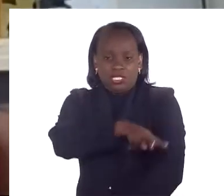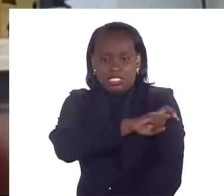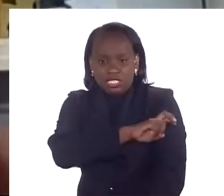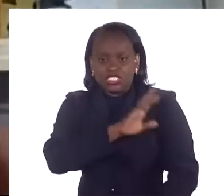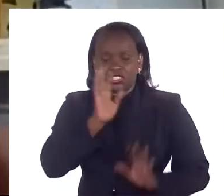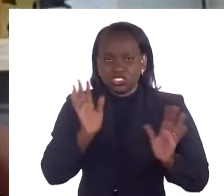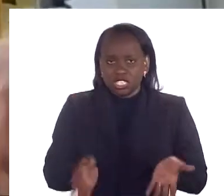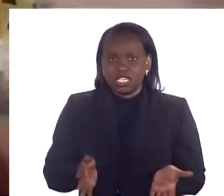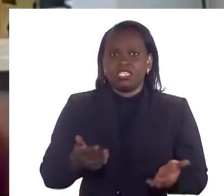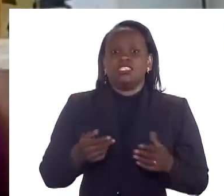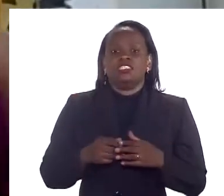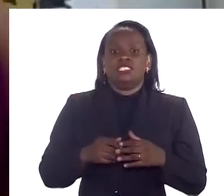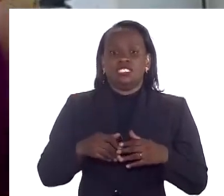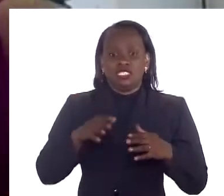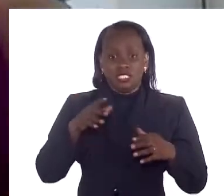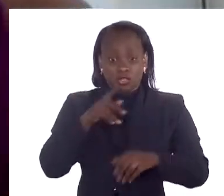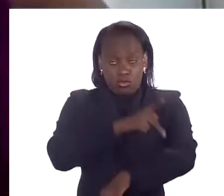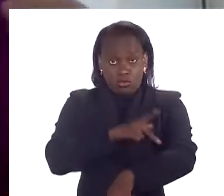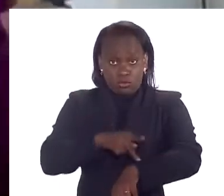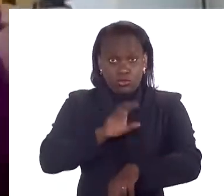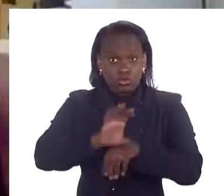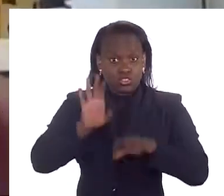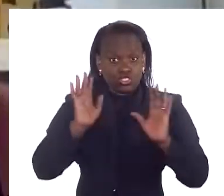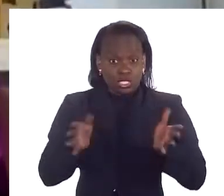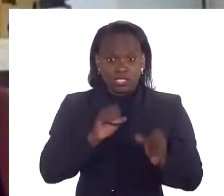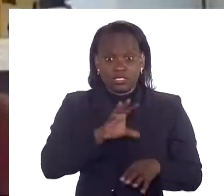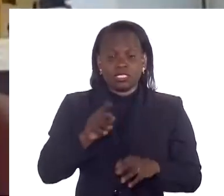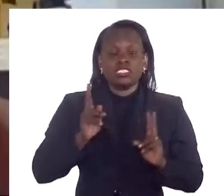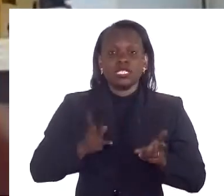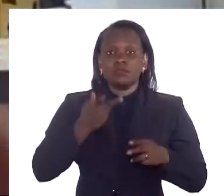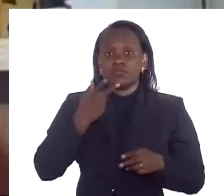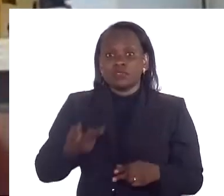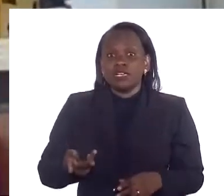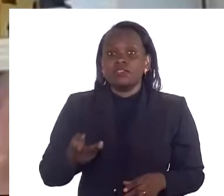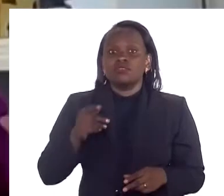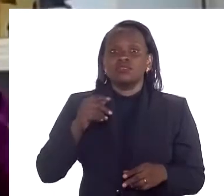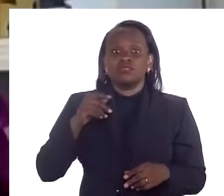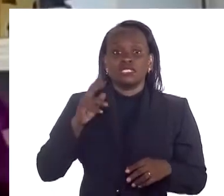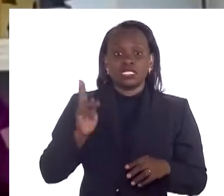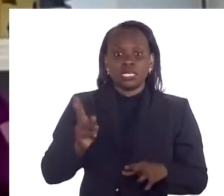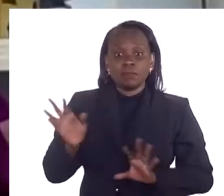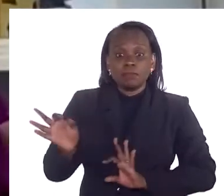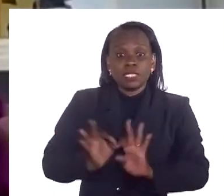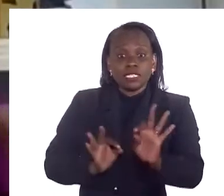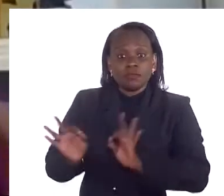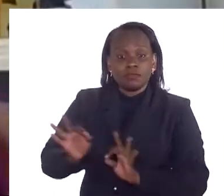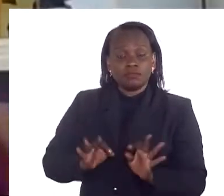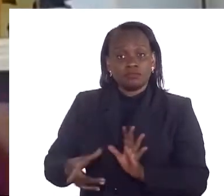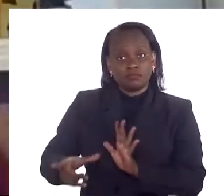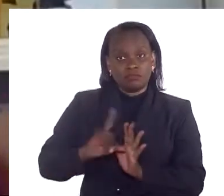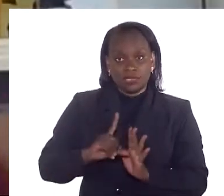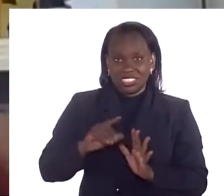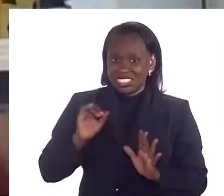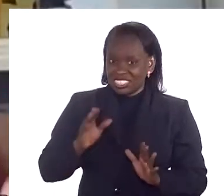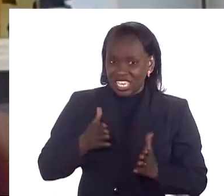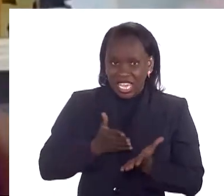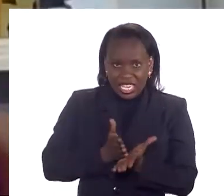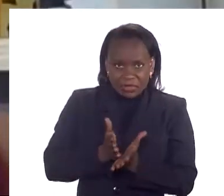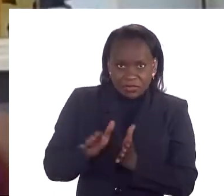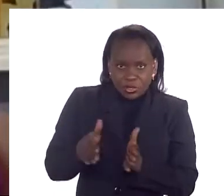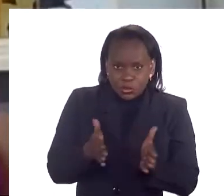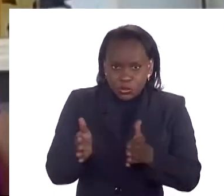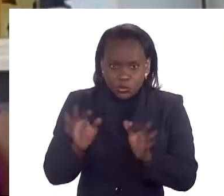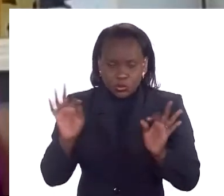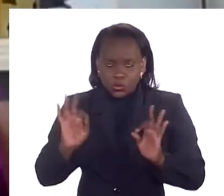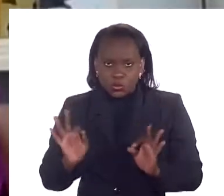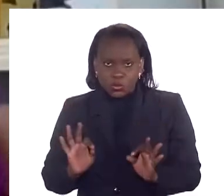1ª, 5ª série, hoje trabalho com o curso de pedagogia, e eu sempre digo, né, eu tenho lá sempre o meu planejamento. Se eu não tiver um